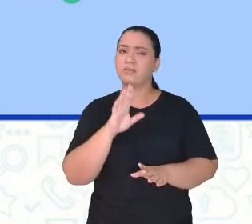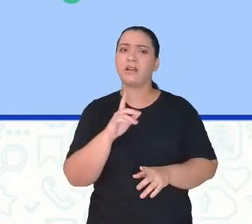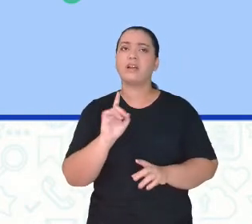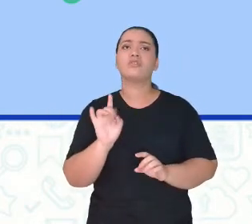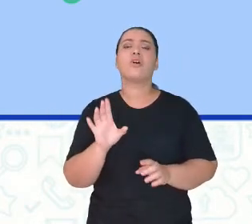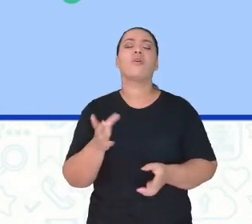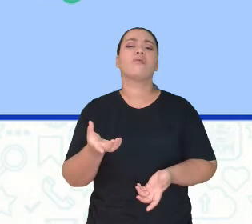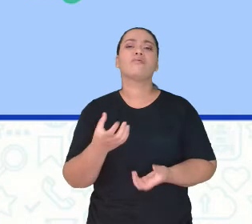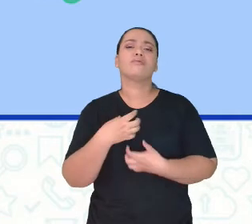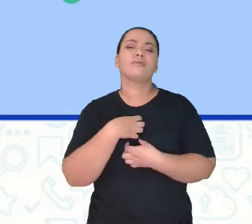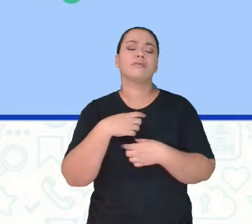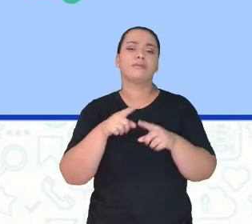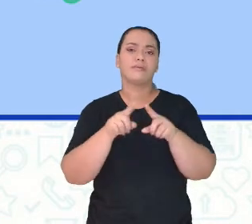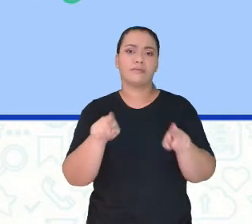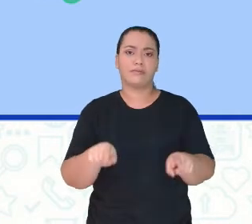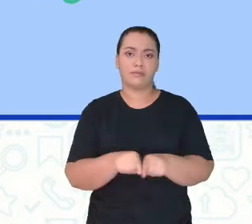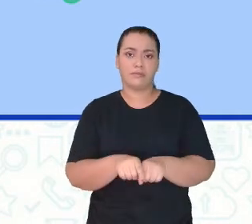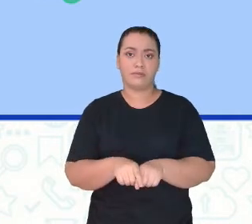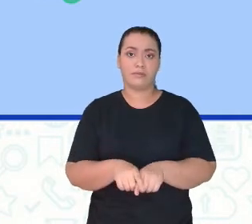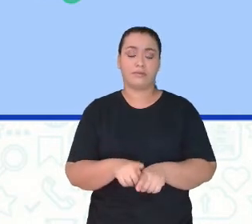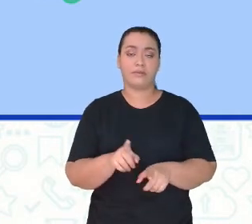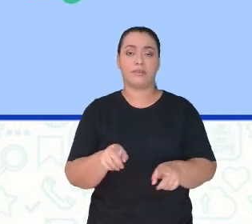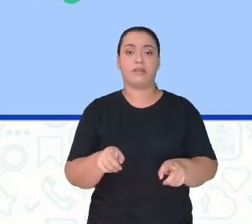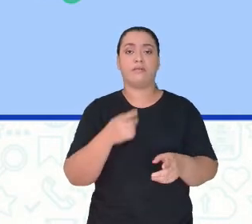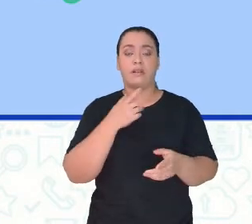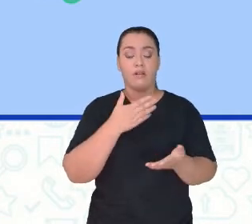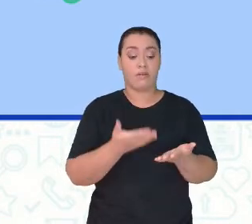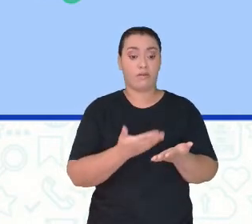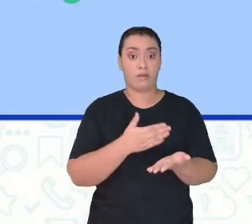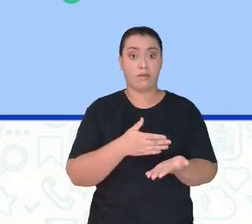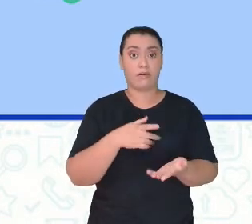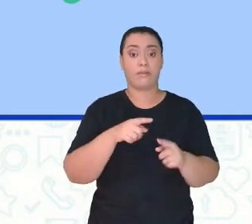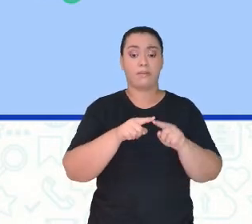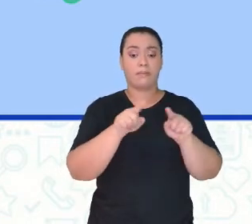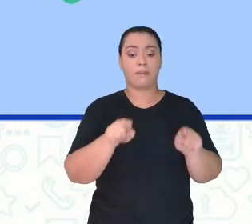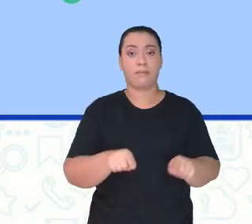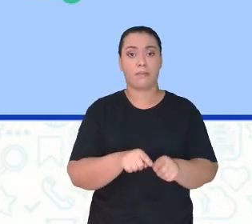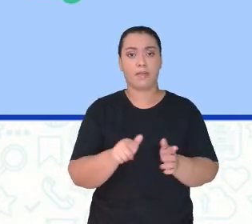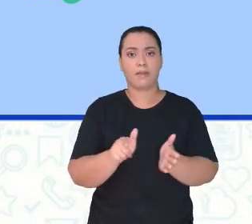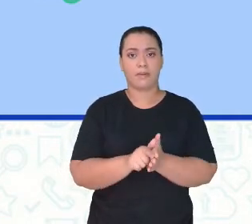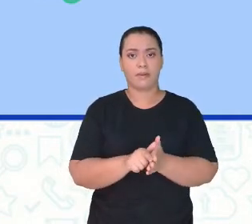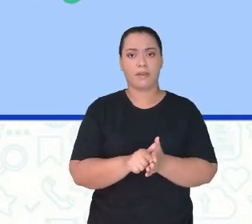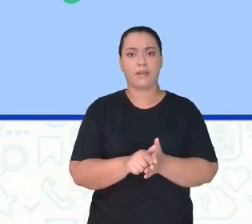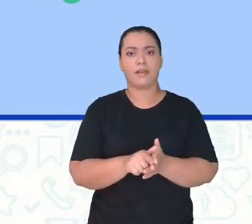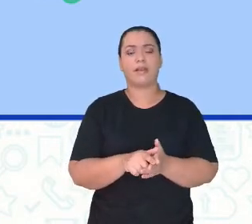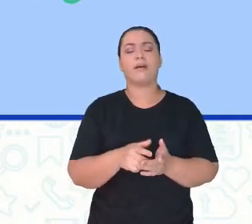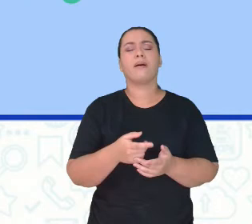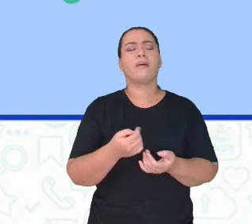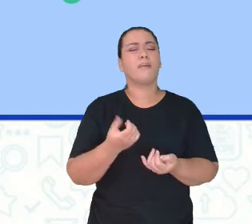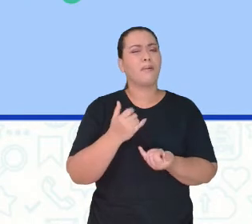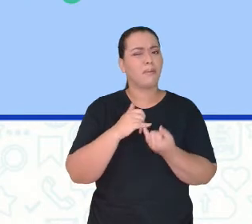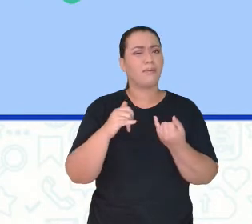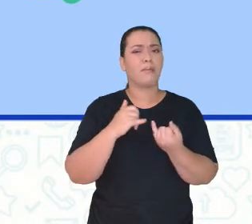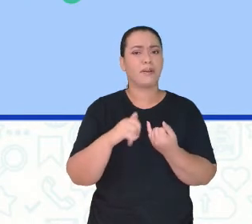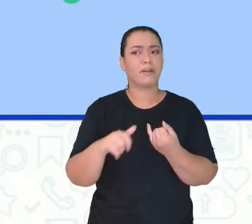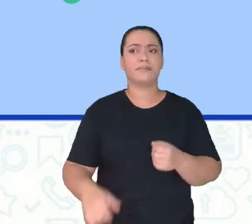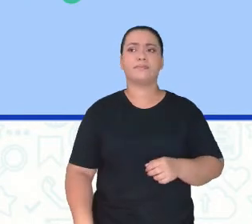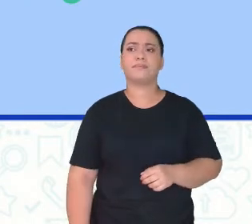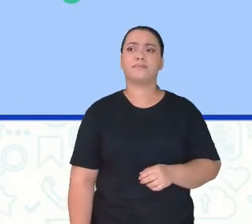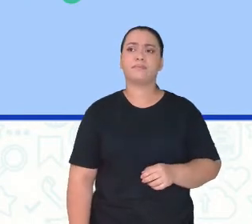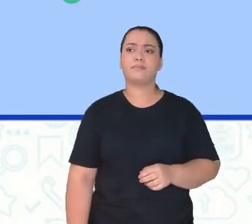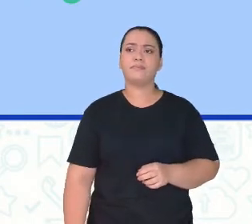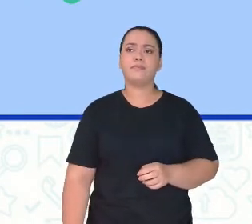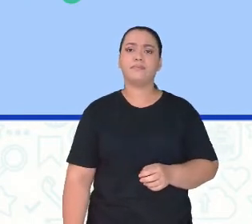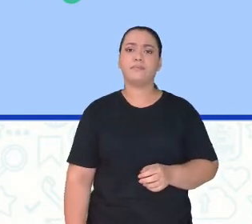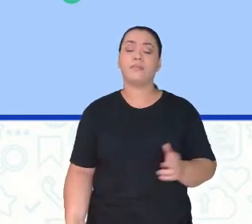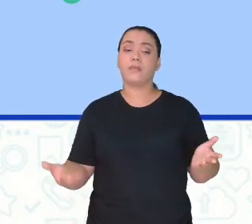juro que, inclusive, folheto, panfleto e folder são gêneros ligeiramente diferentes, mas muito próximos. Mas, ó,